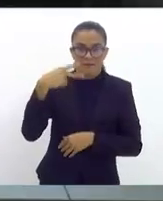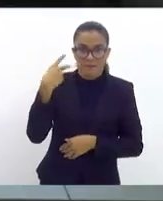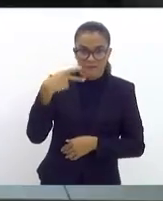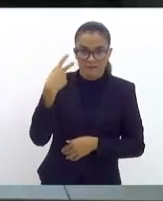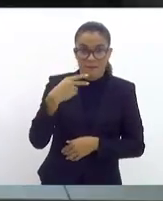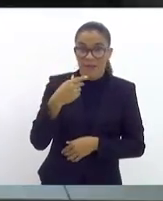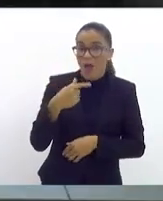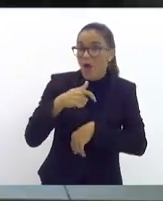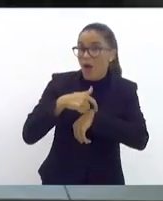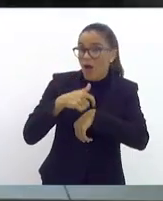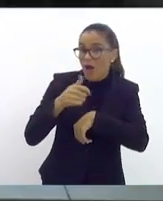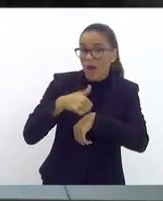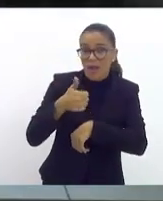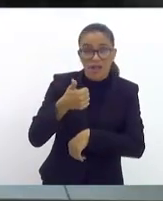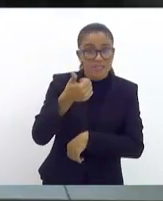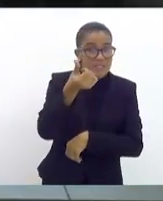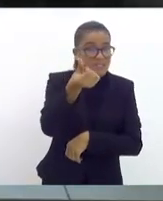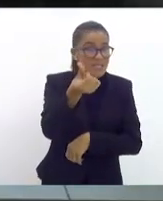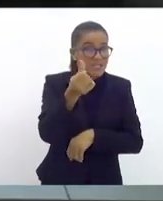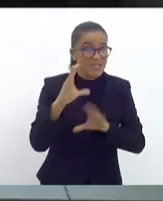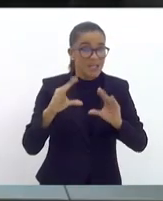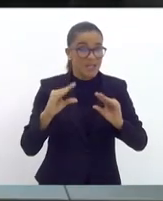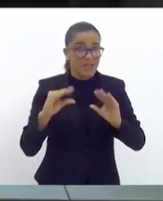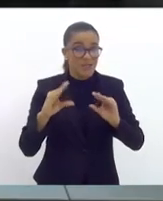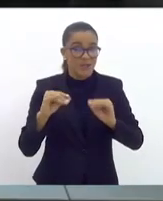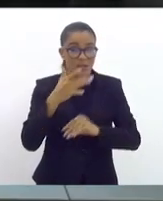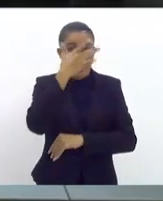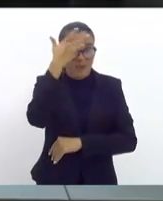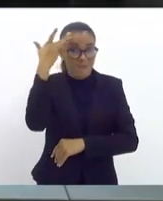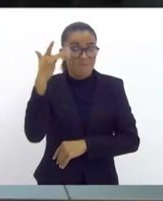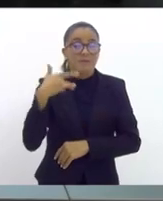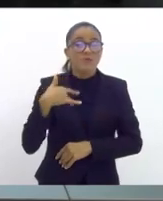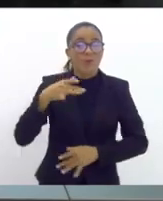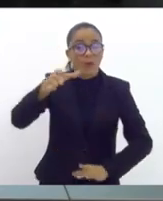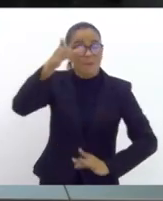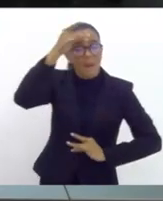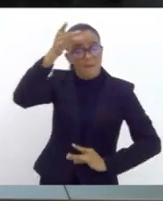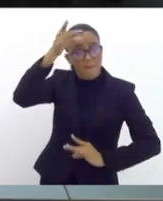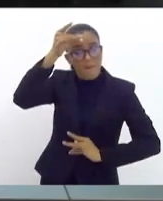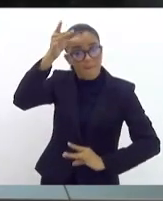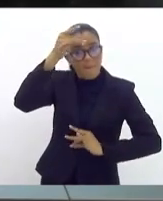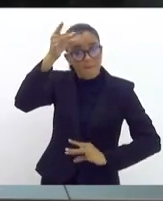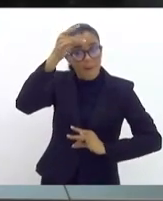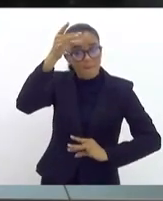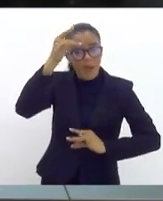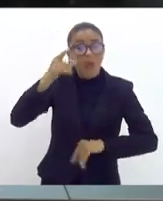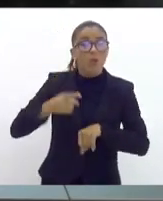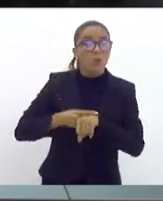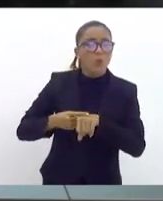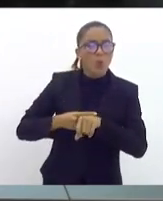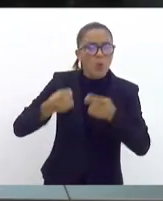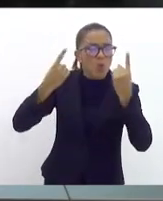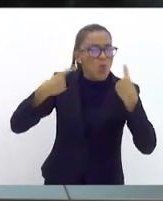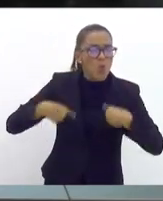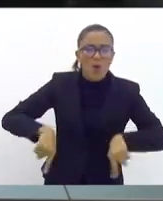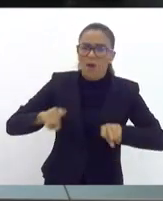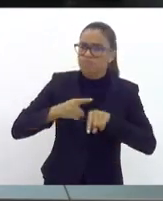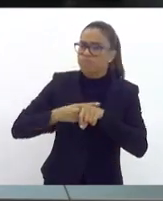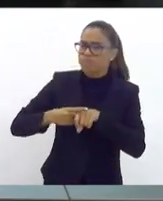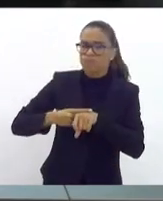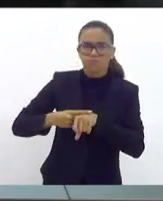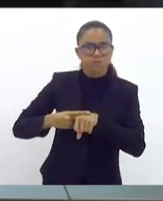às 18 horas um cidadão fazendo uma performance totalmente nu dentro